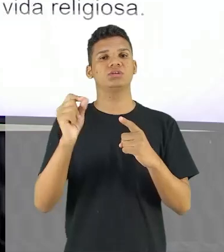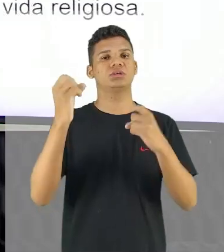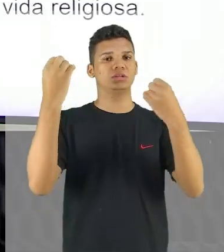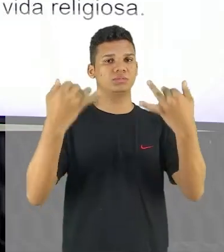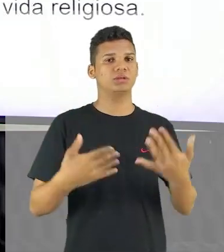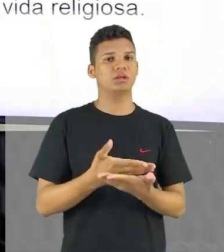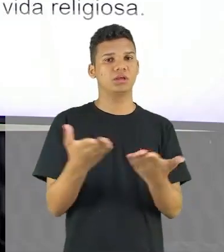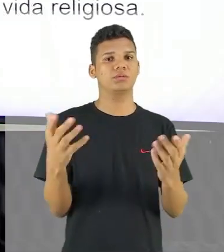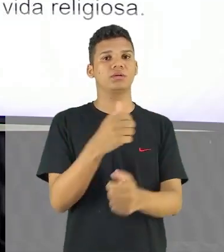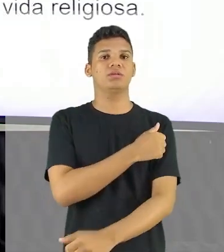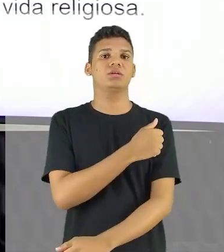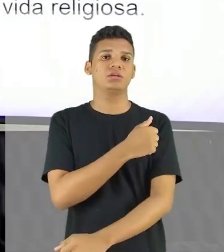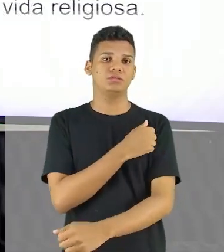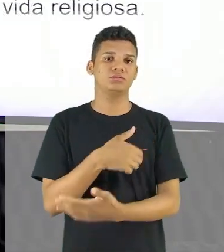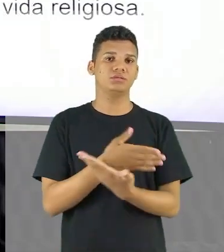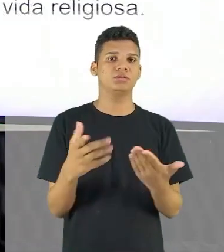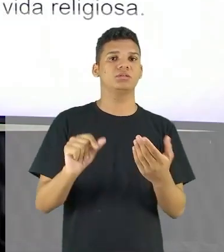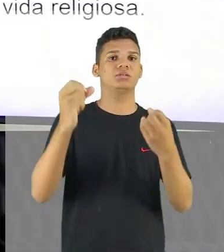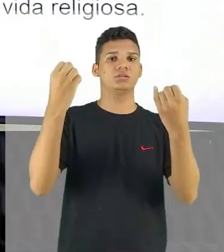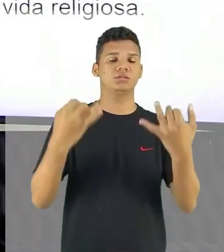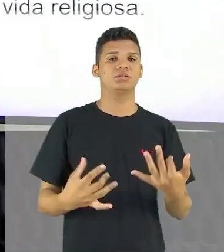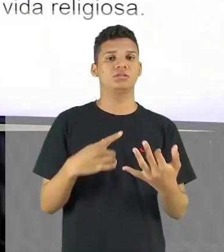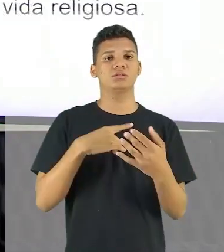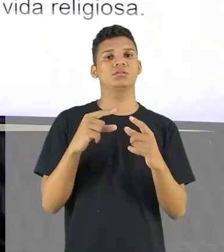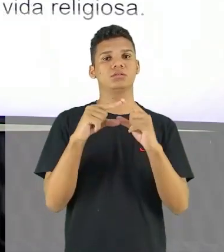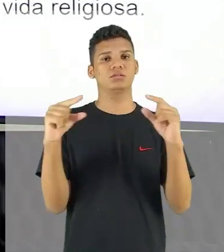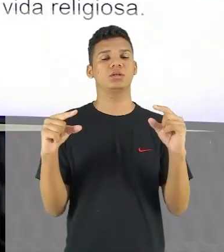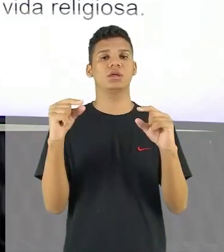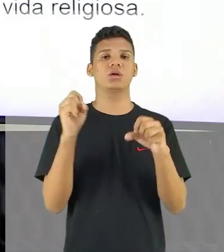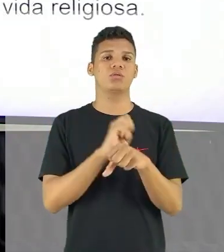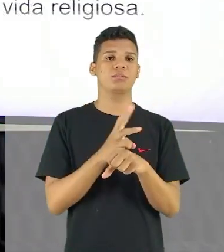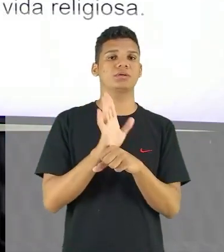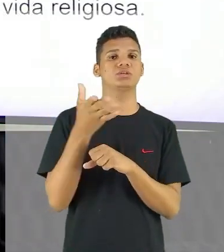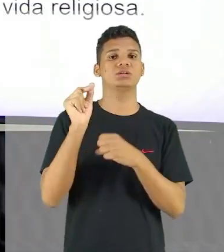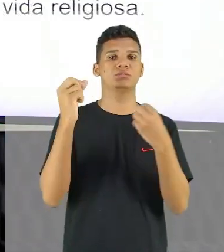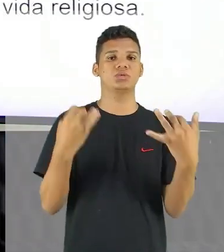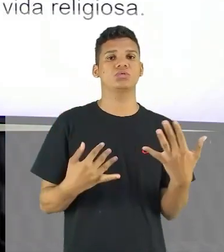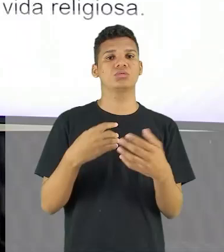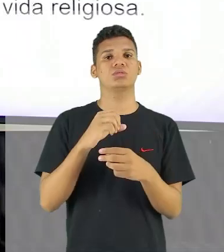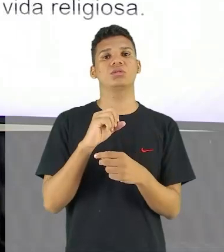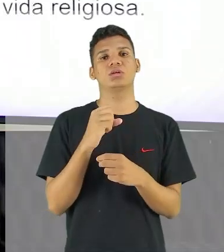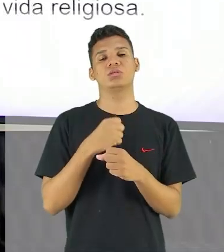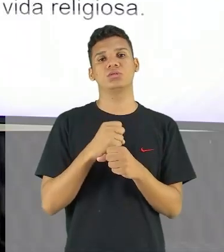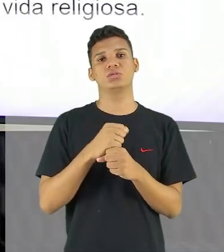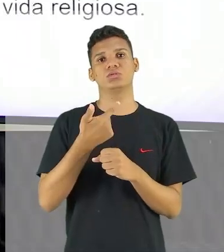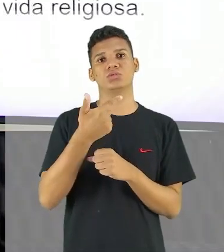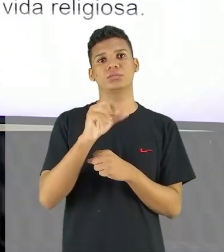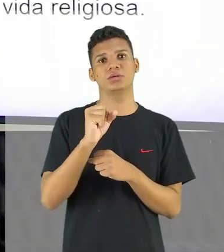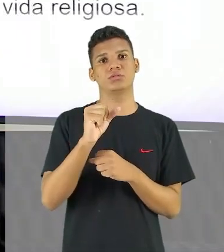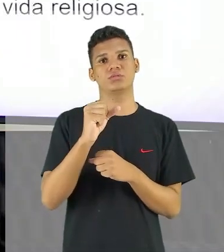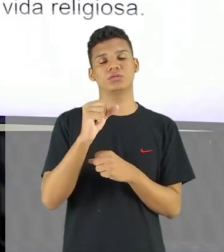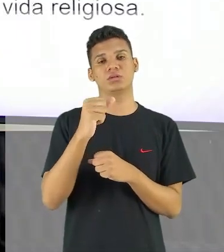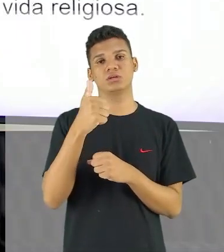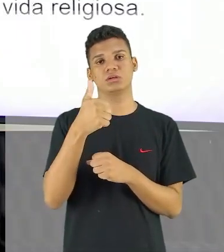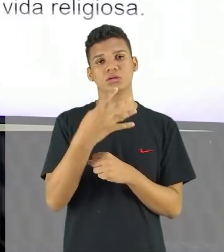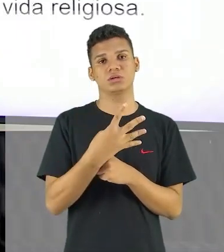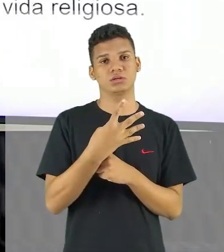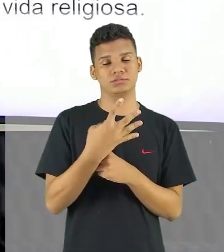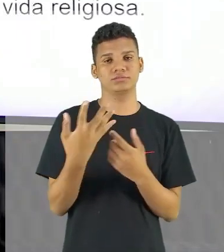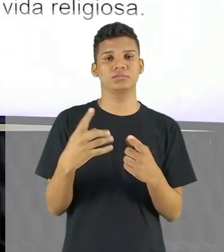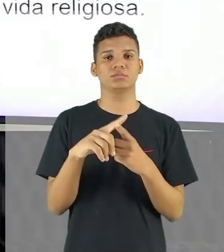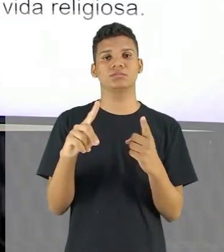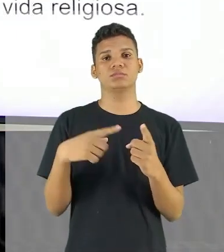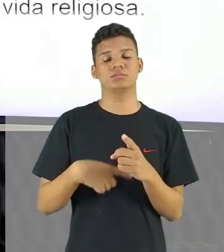aula para vocês, trazendo trechos que a UEMA já cobrou em 2014, Casa de